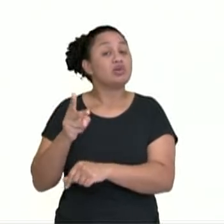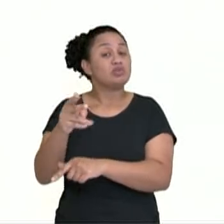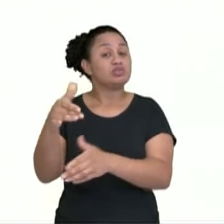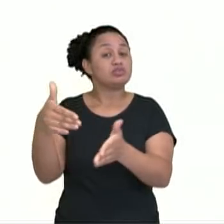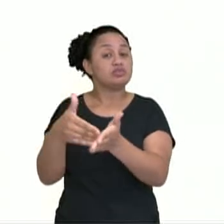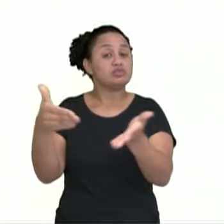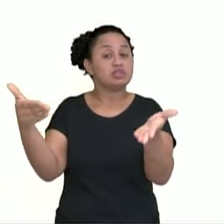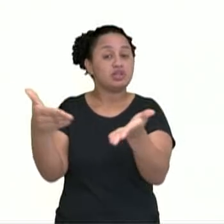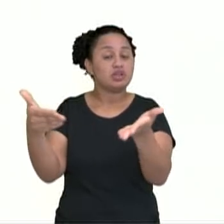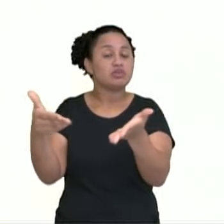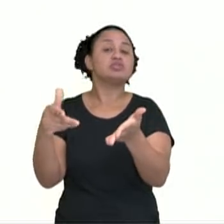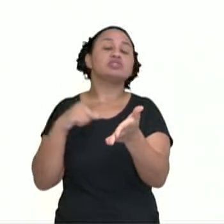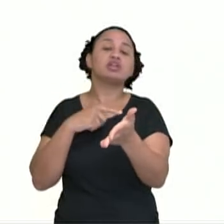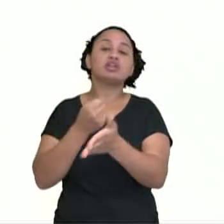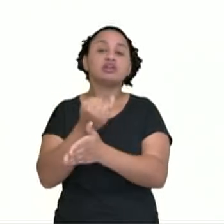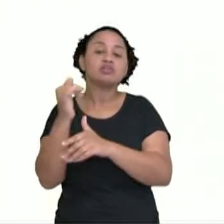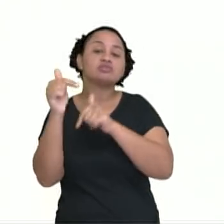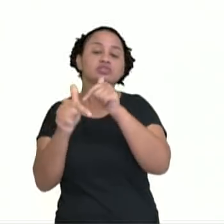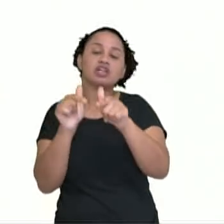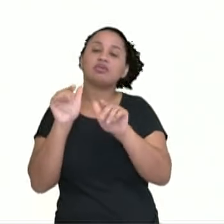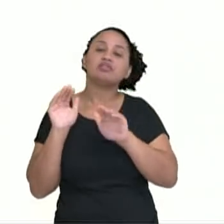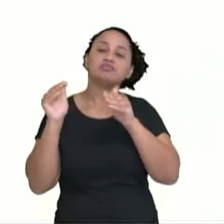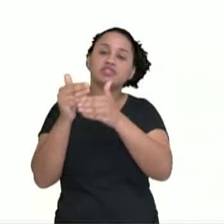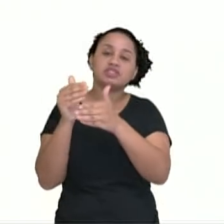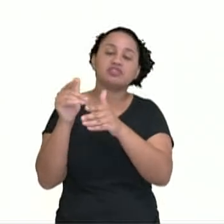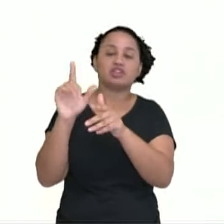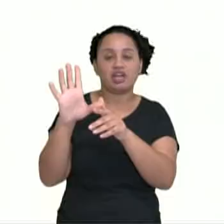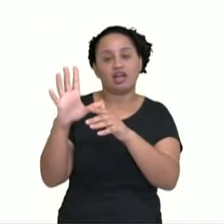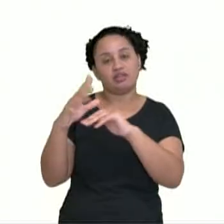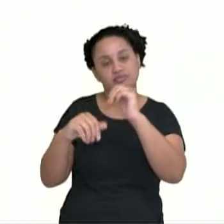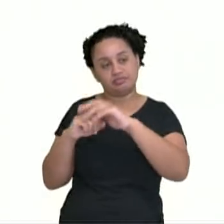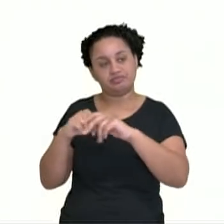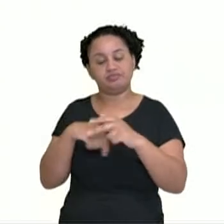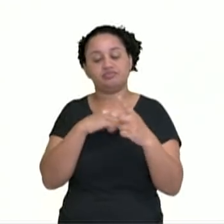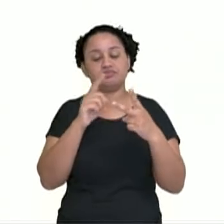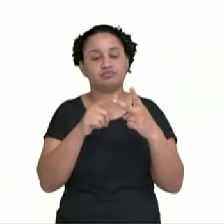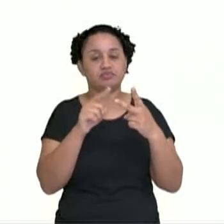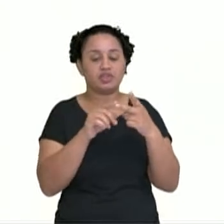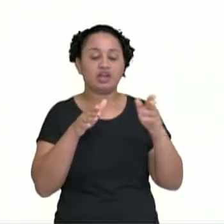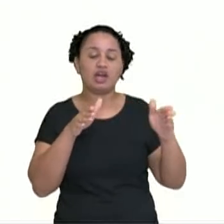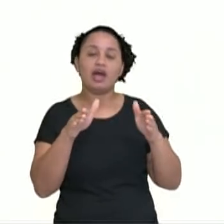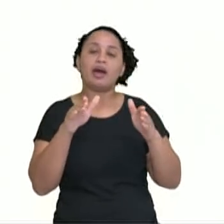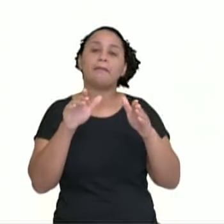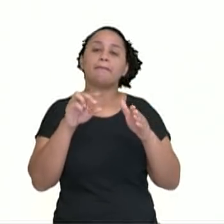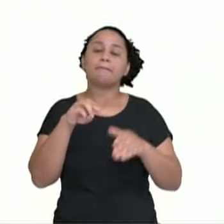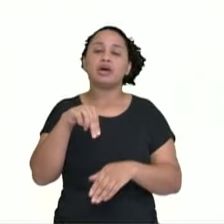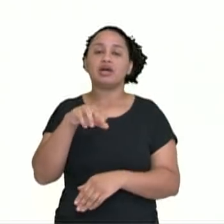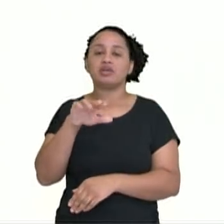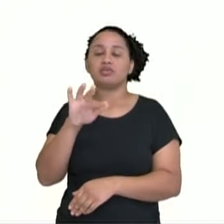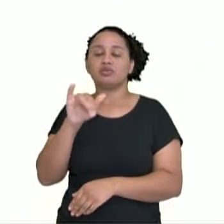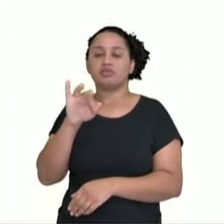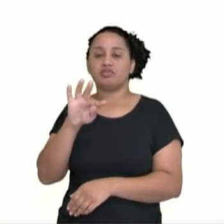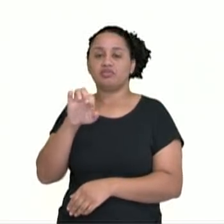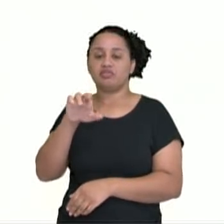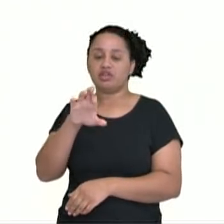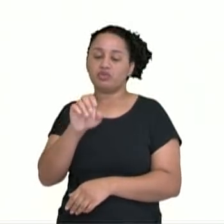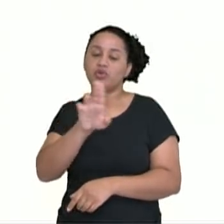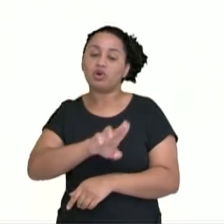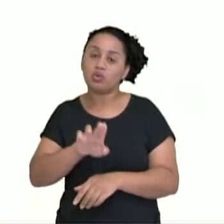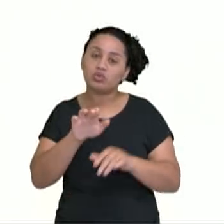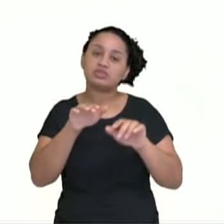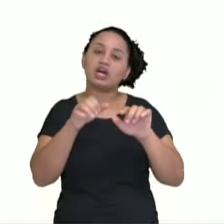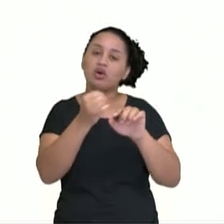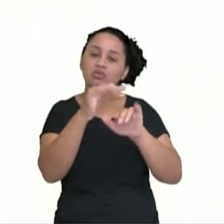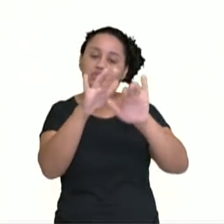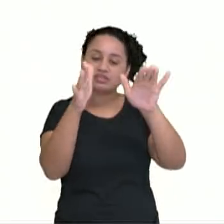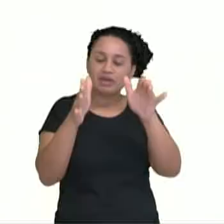ainda hoje com alguns trabalhos específicos artesanais. A manufatura é o uso de máquinas manuais,